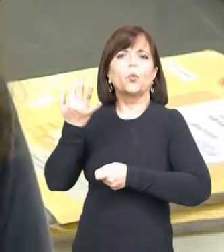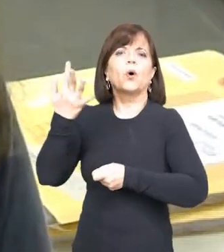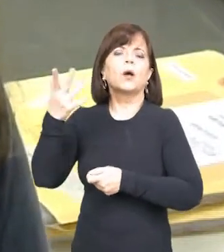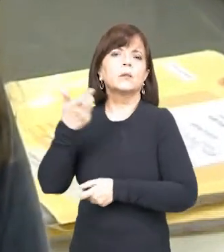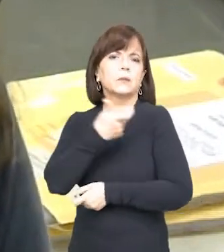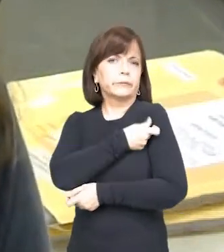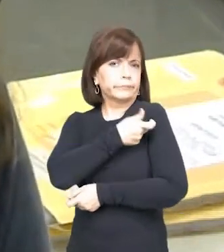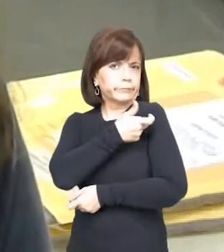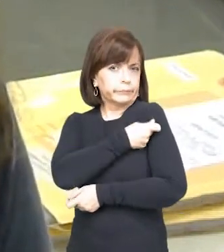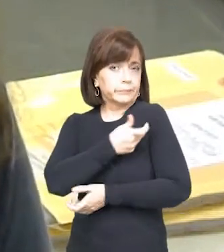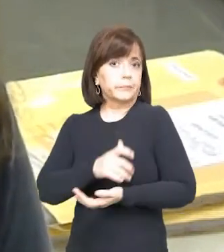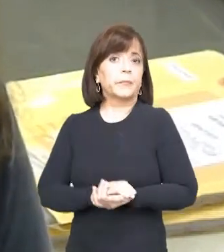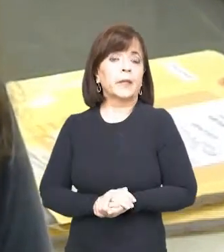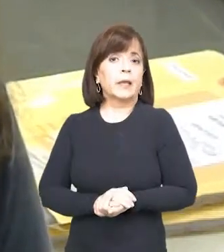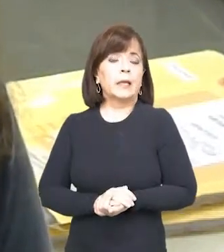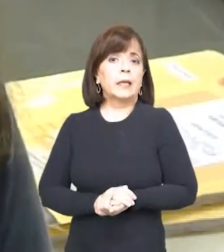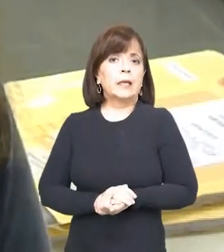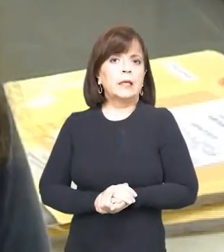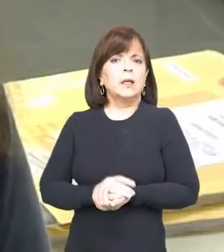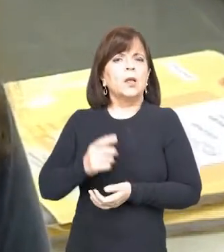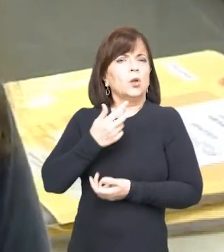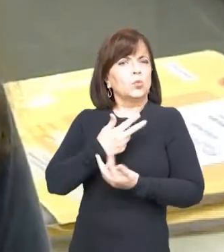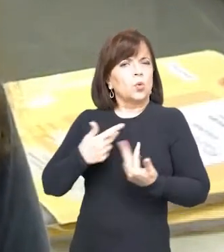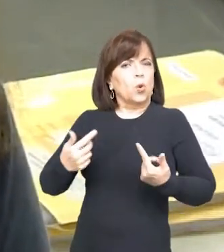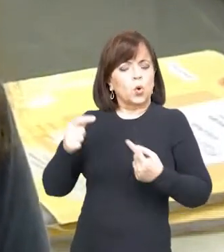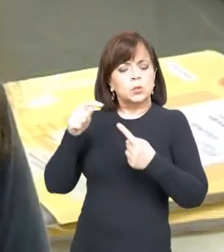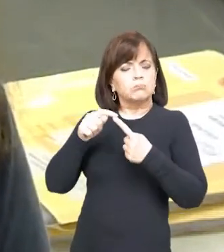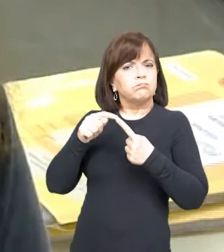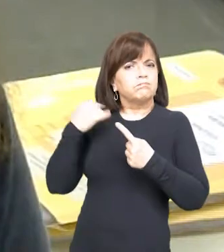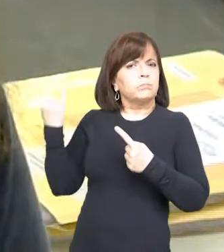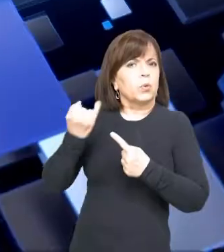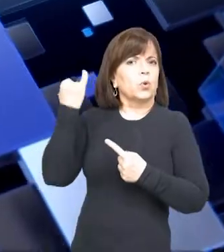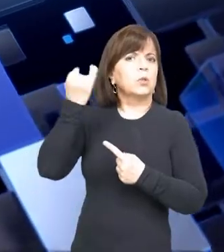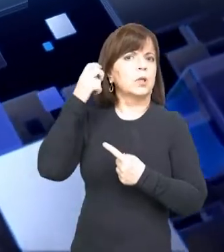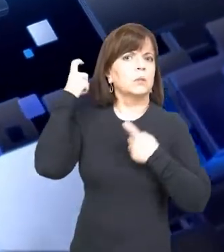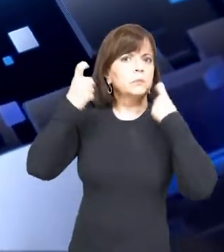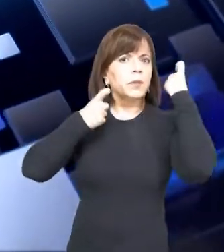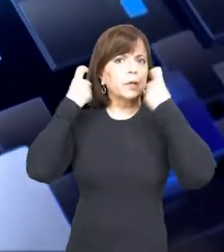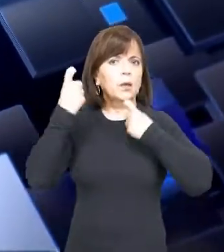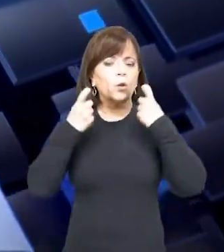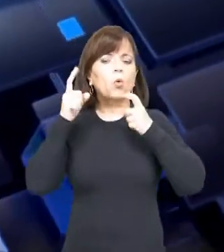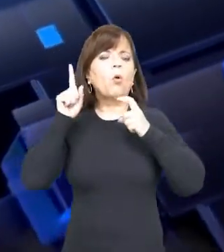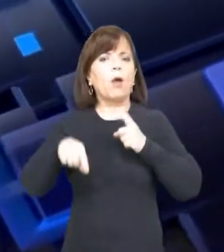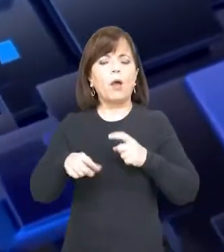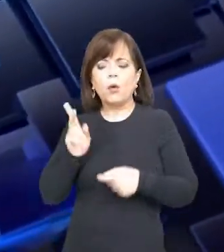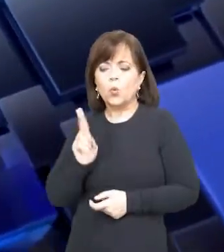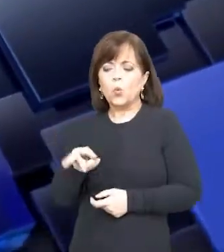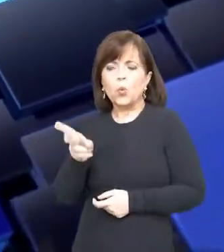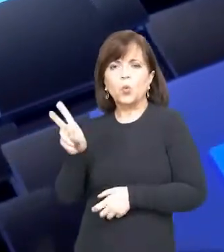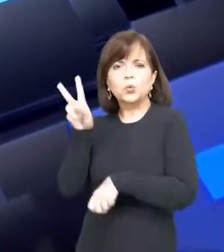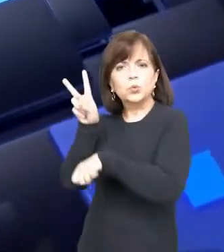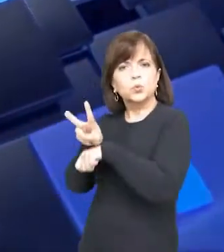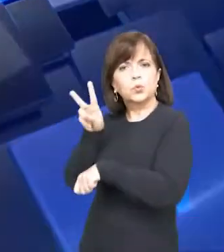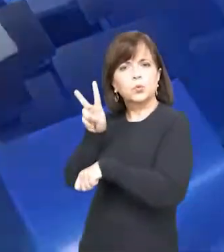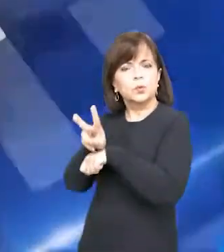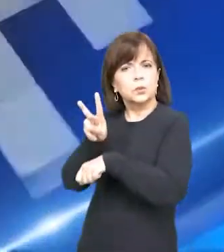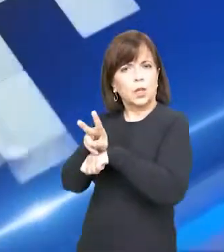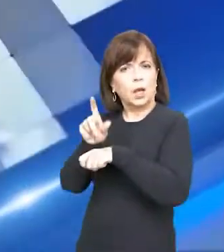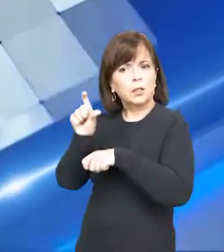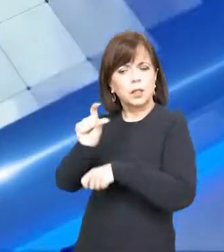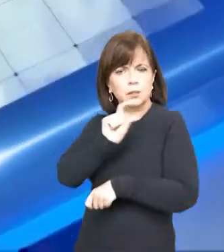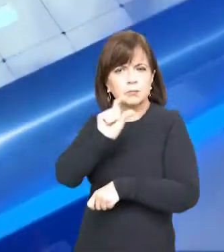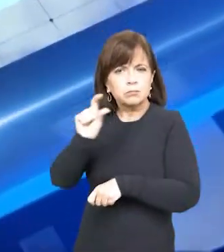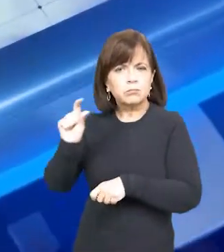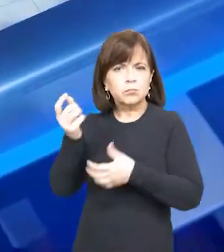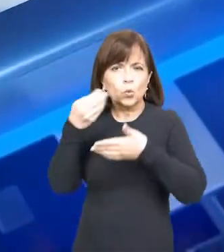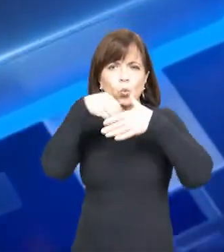doses. E uma das coisas que o Ministério Público tem se preocupado é sobre a manutenção dessas doses,